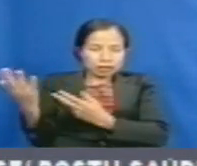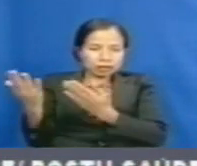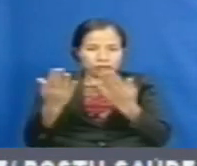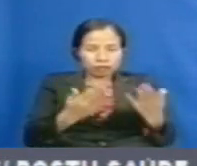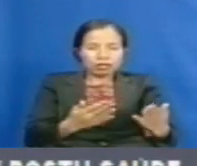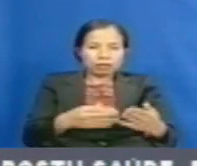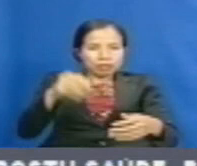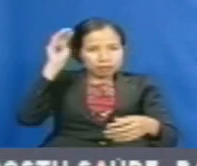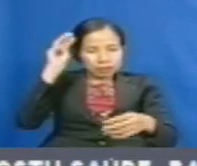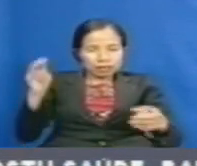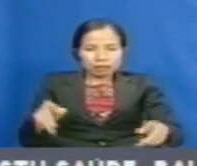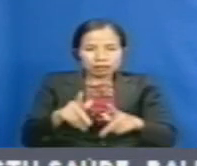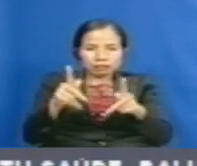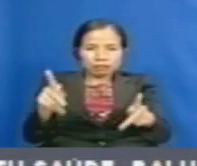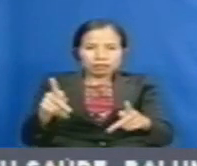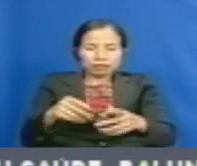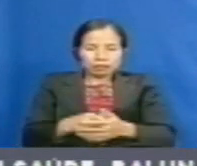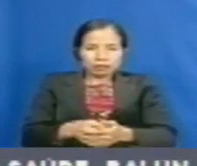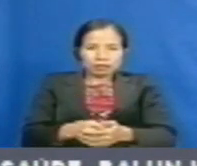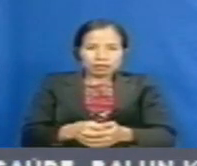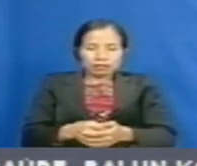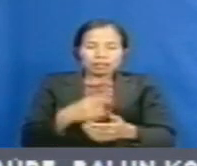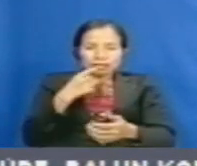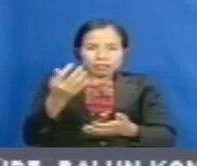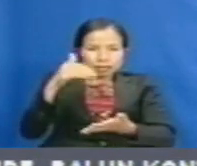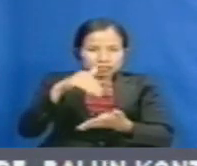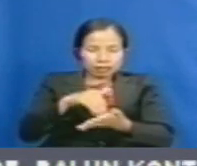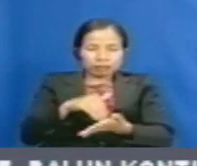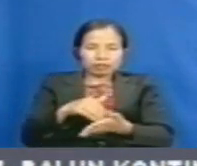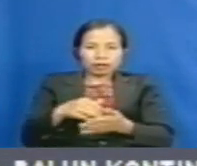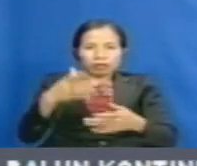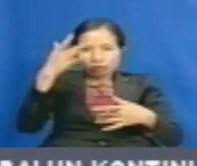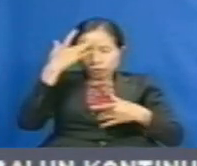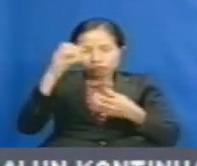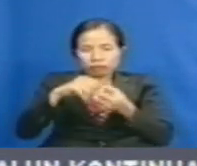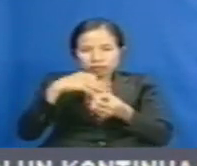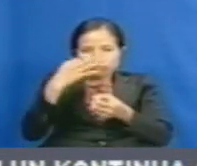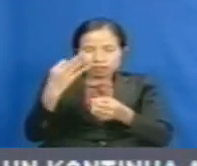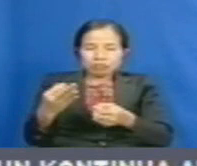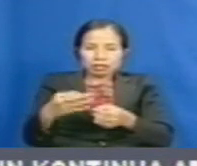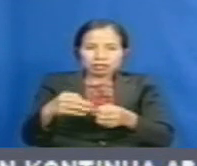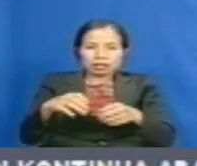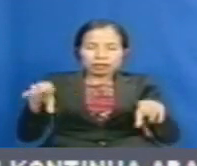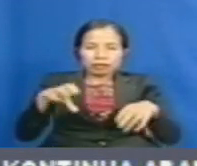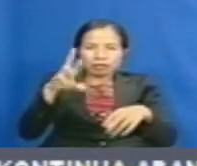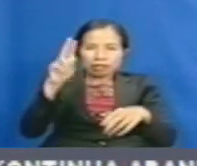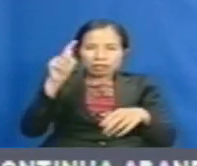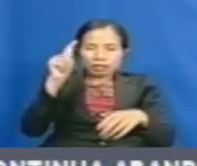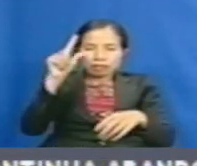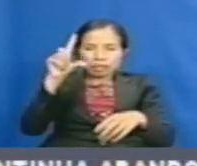ba ia Ministério Público. Recorda que durante a pandemia COVID-19, instituição